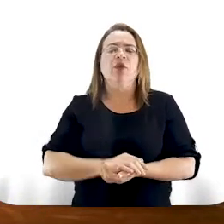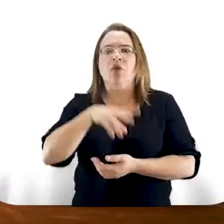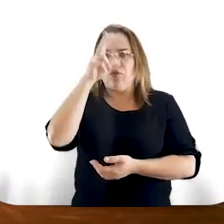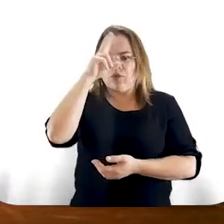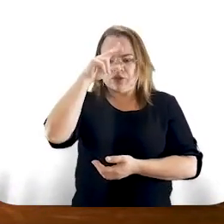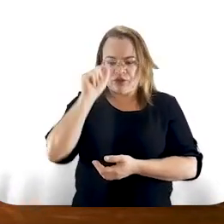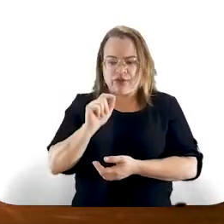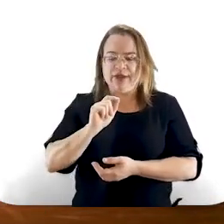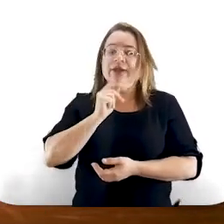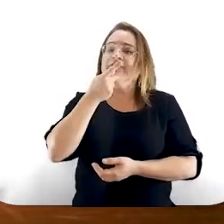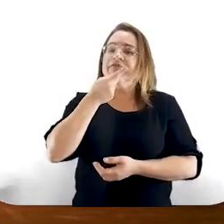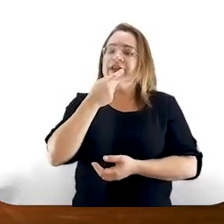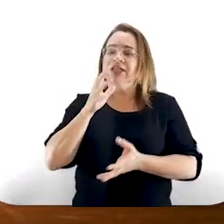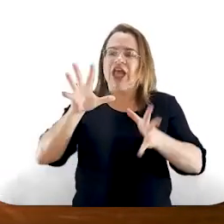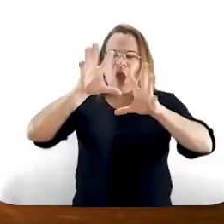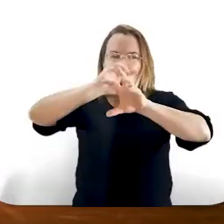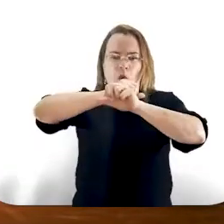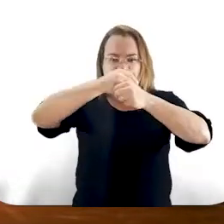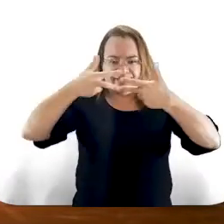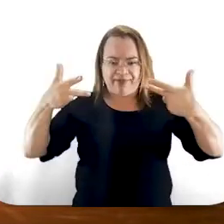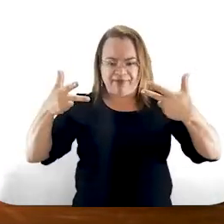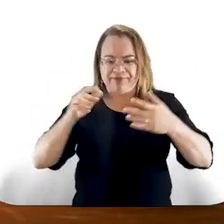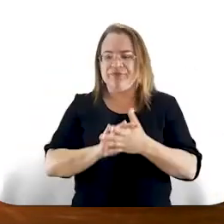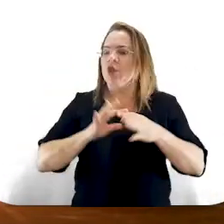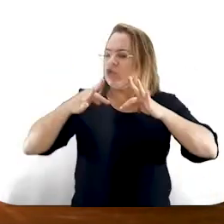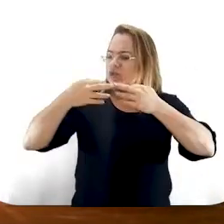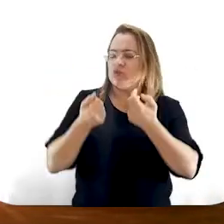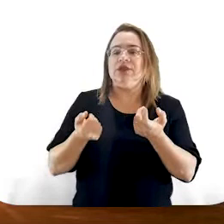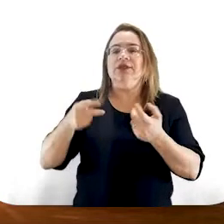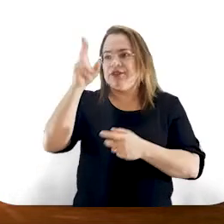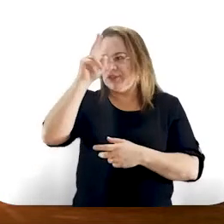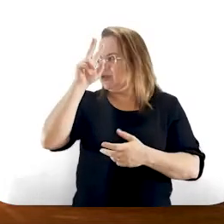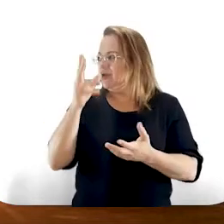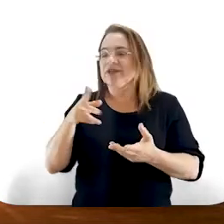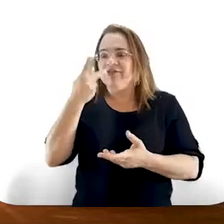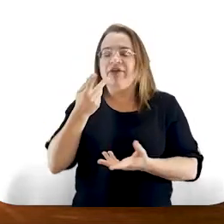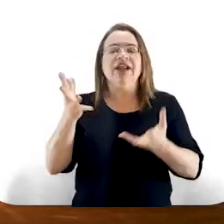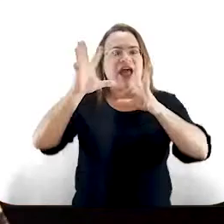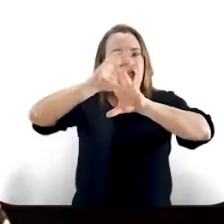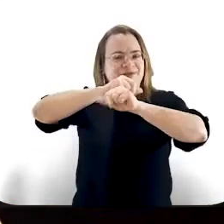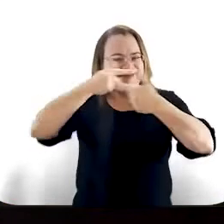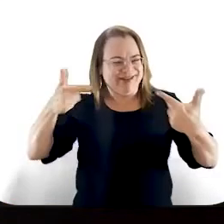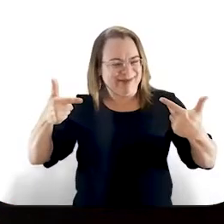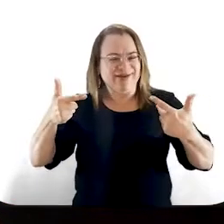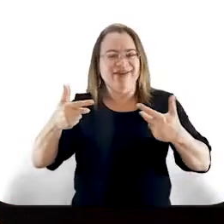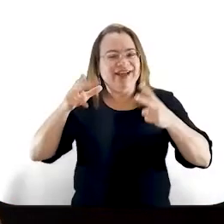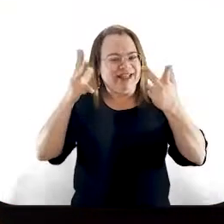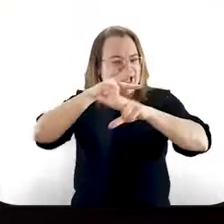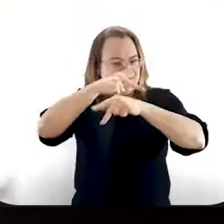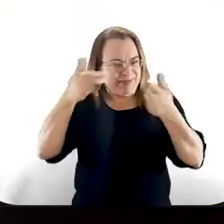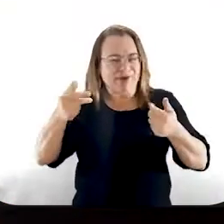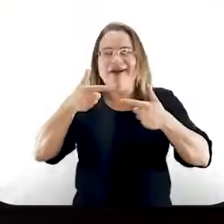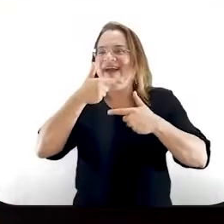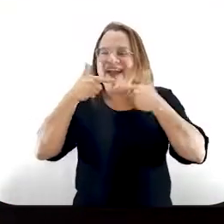que fala de animal. É, diz que toda história que fala de animal é história engraçada. E no Brasil, quando